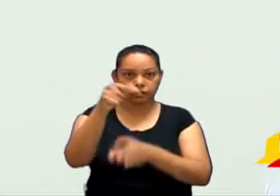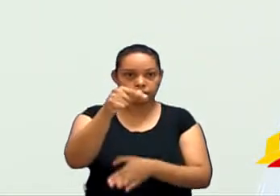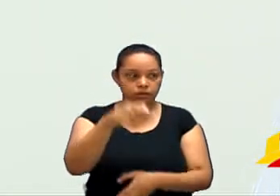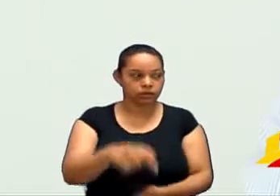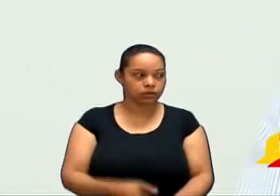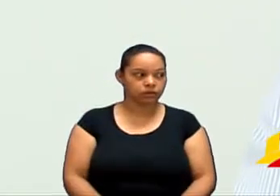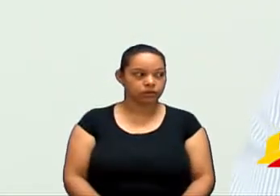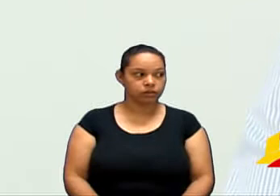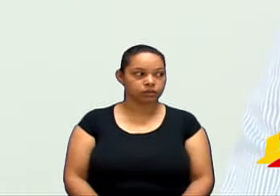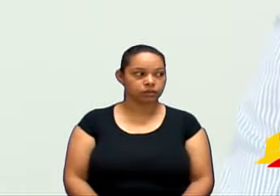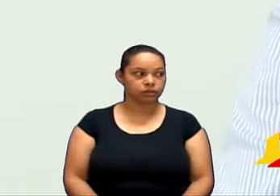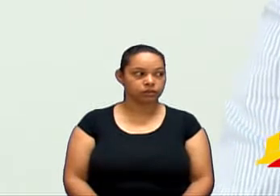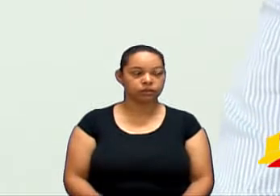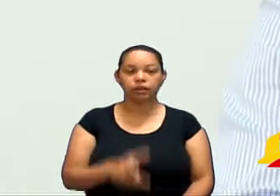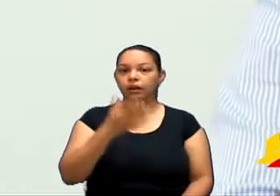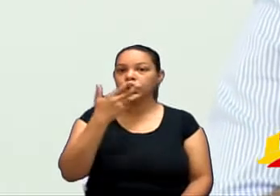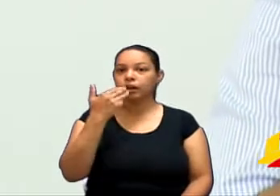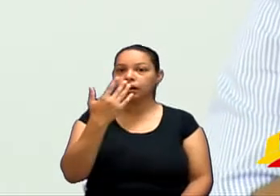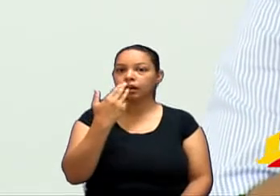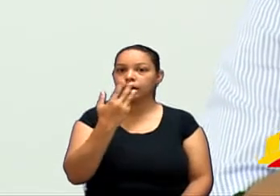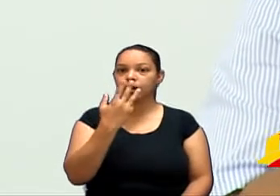a cor da água